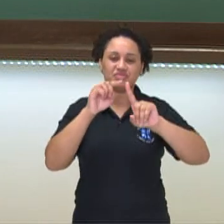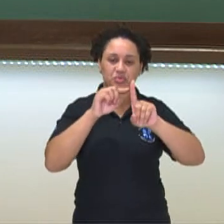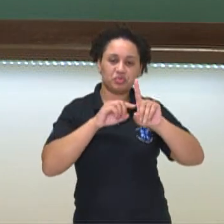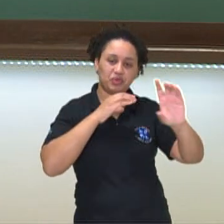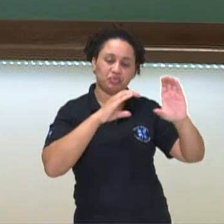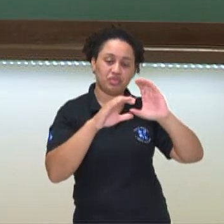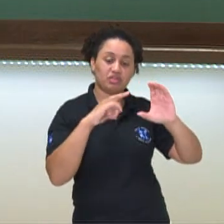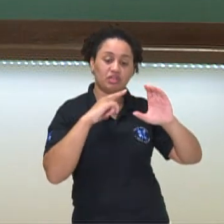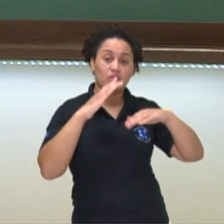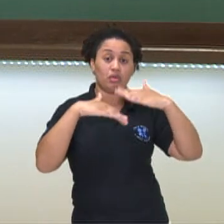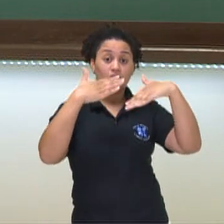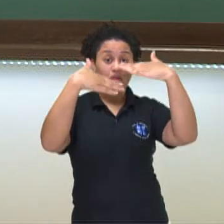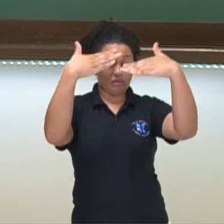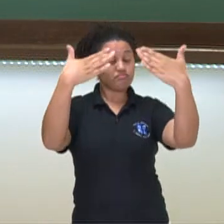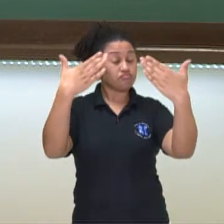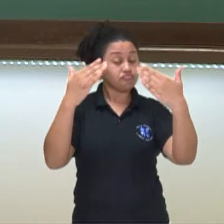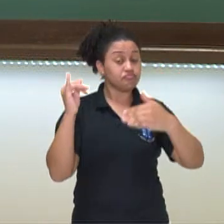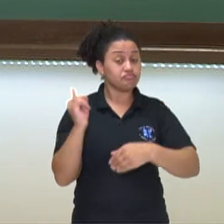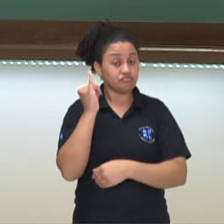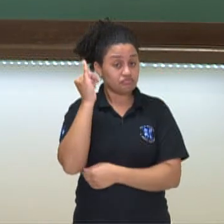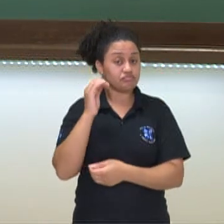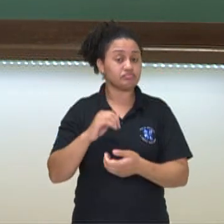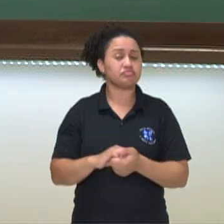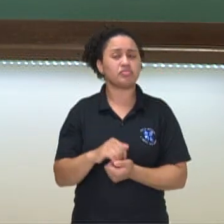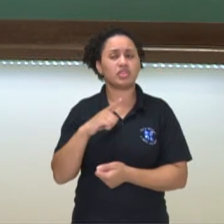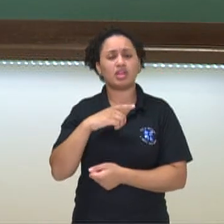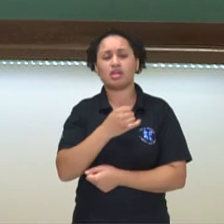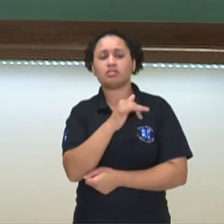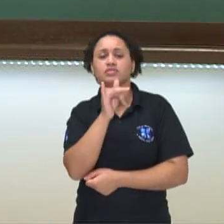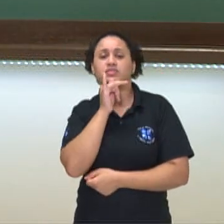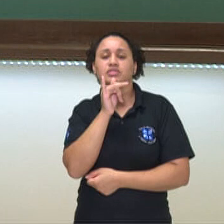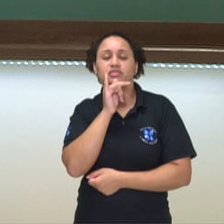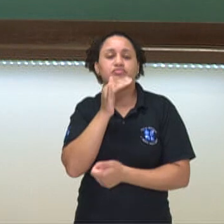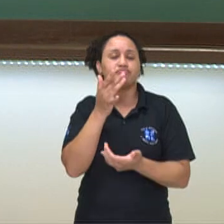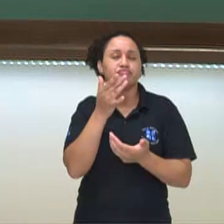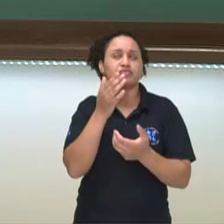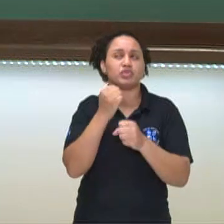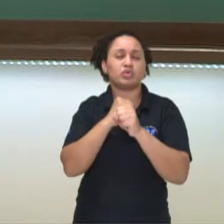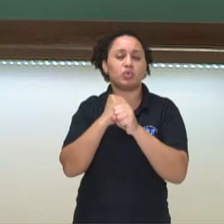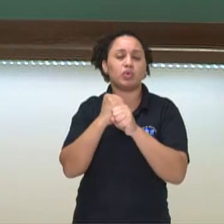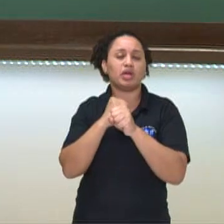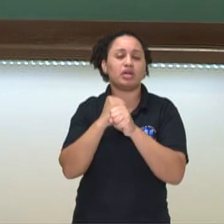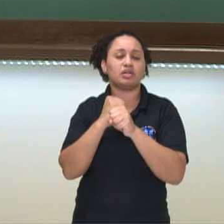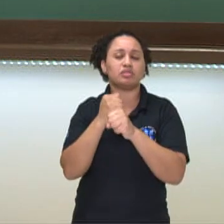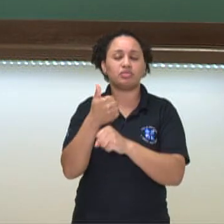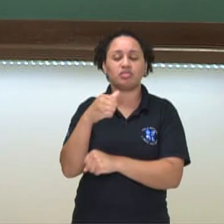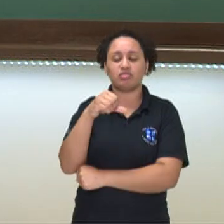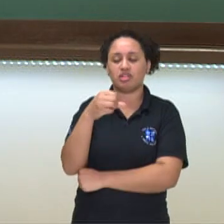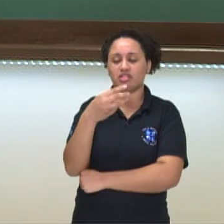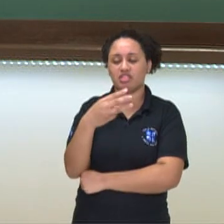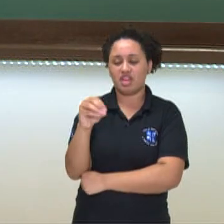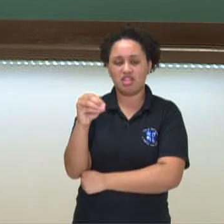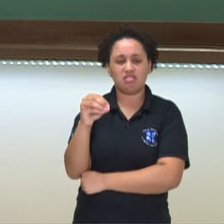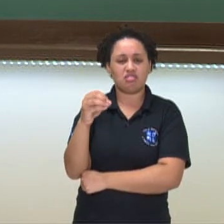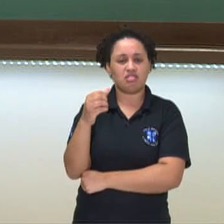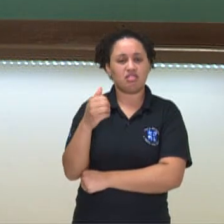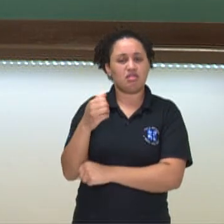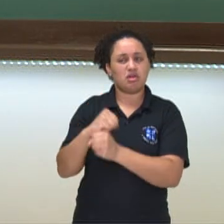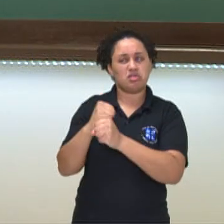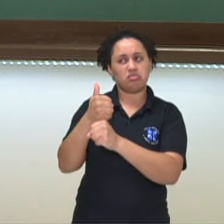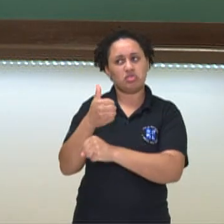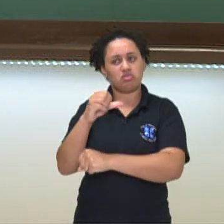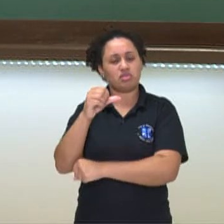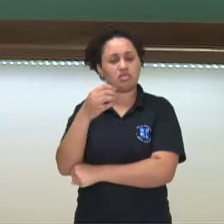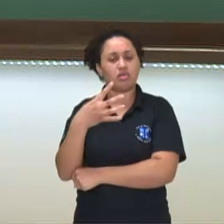evolução significativa. A gente pode pensar em alguns exemplos. Na década de 30, década de 40, quando as